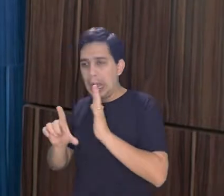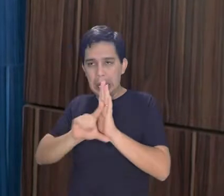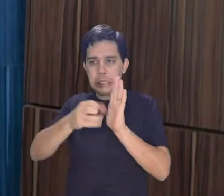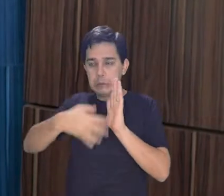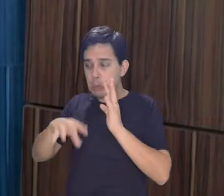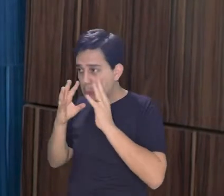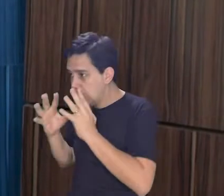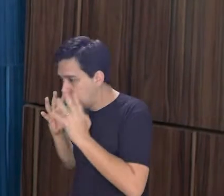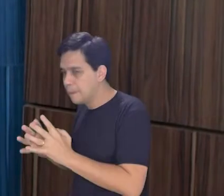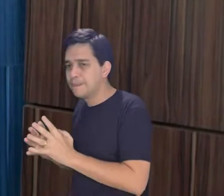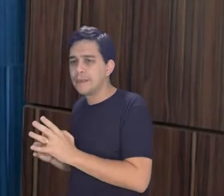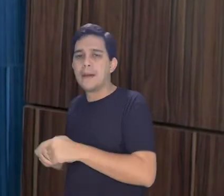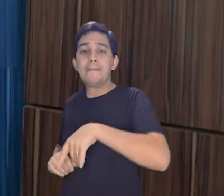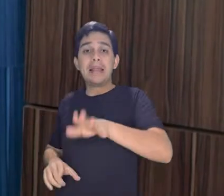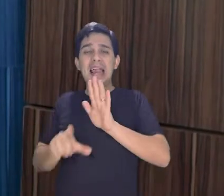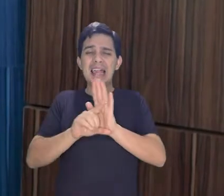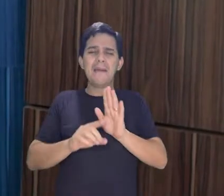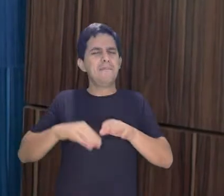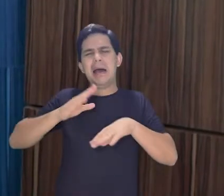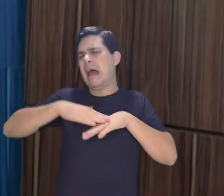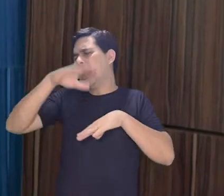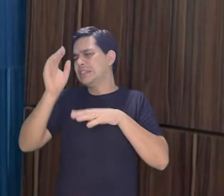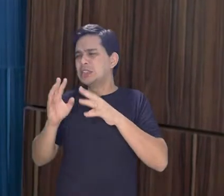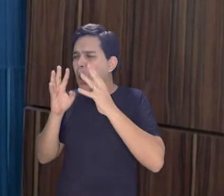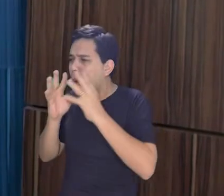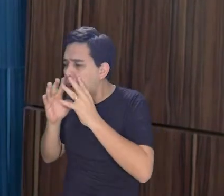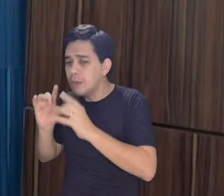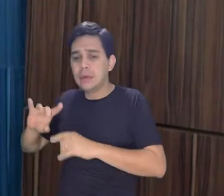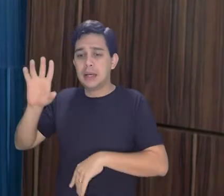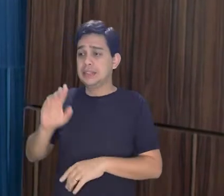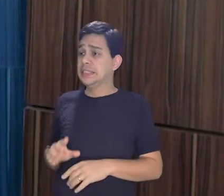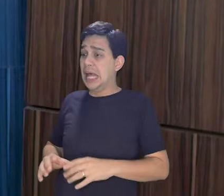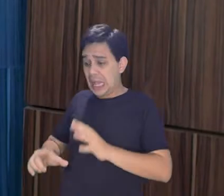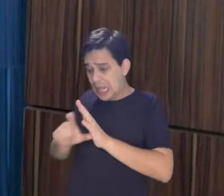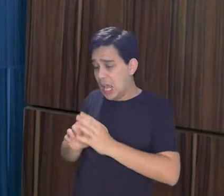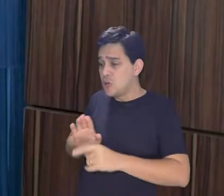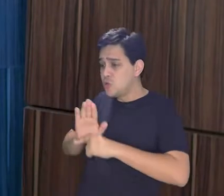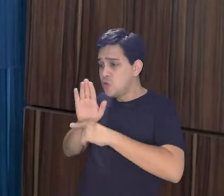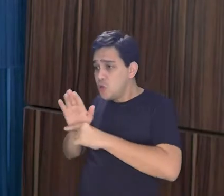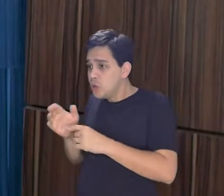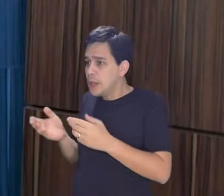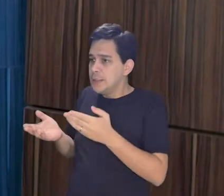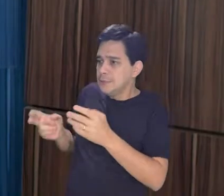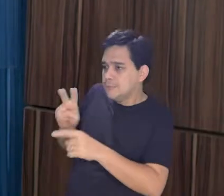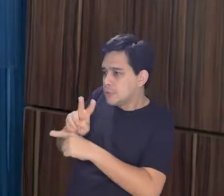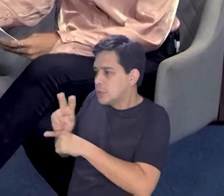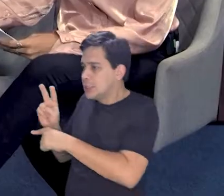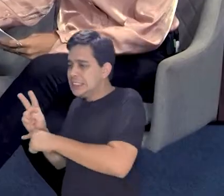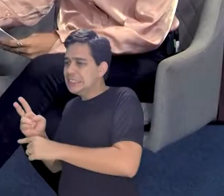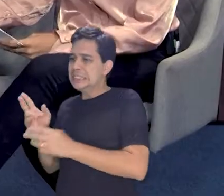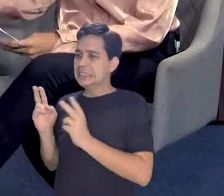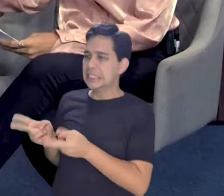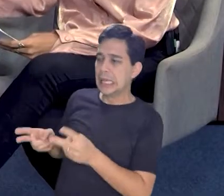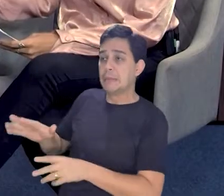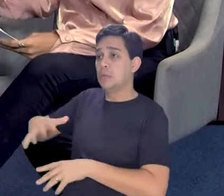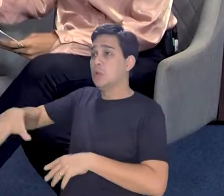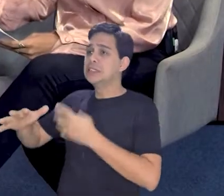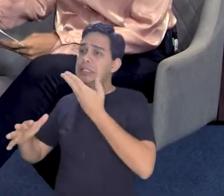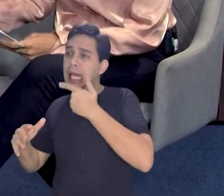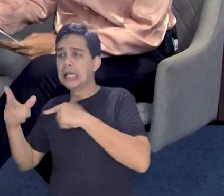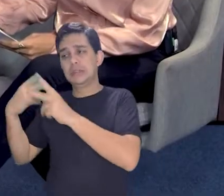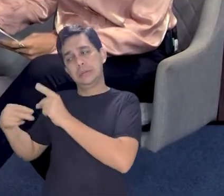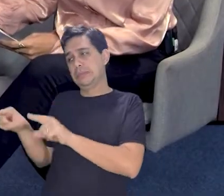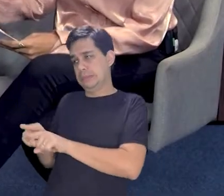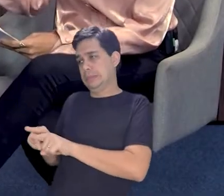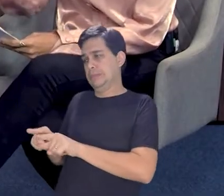públicas voltadas para o atendimento de crianças e adolescentes vão ser articuladas para oferecer a proteção integral. Certo. E quais são